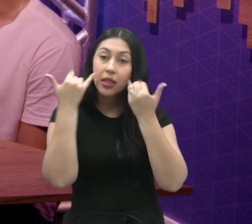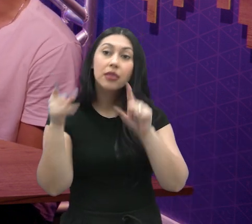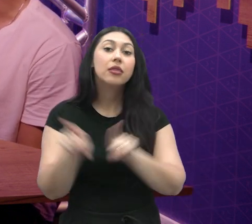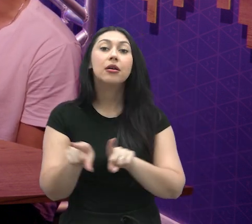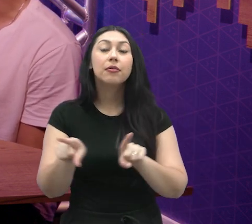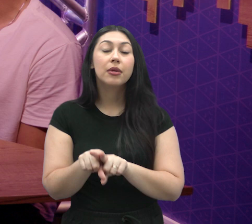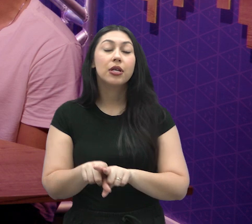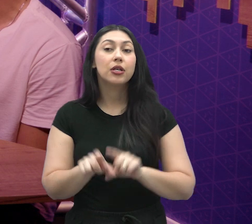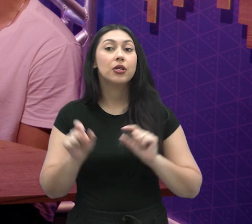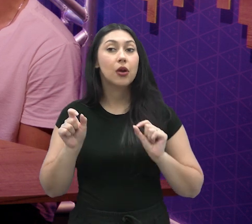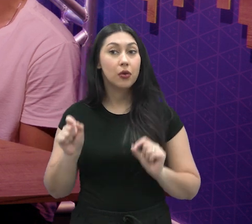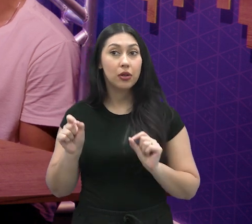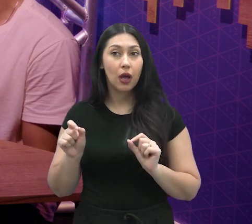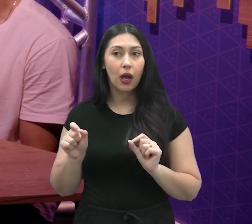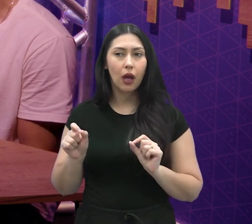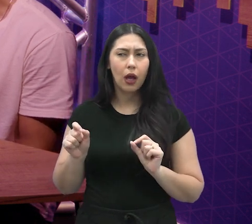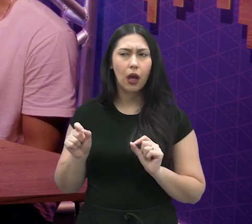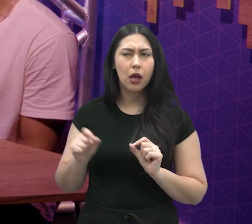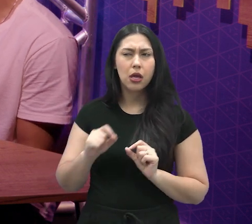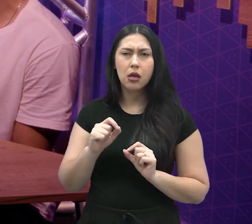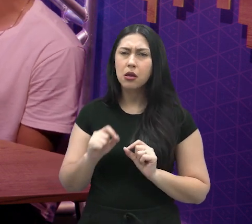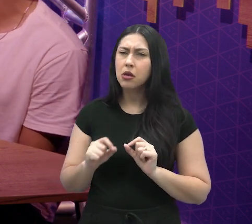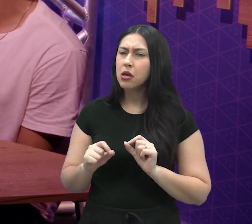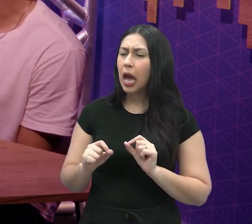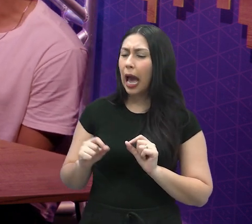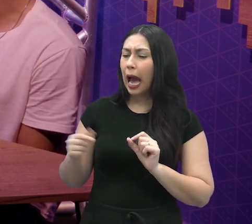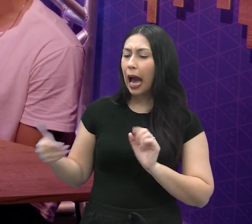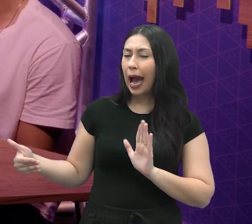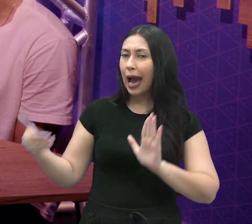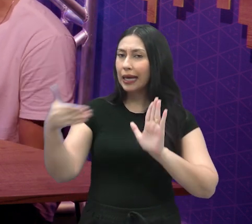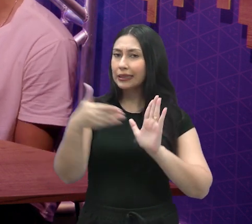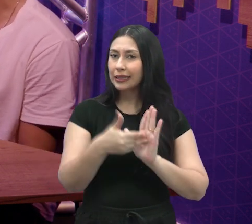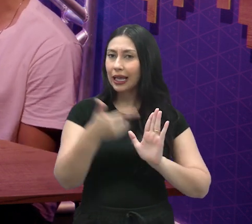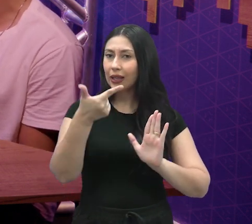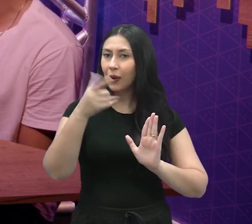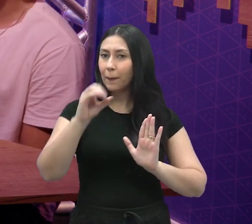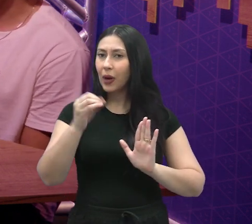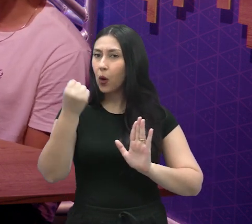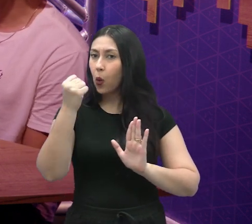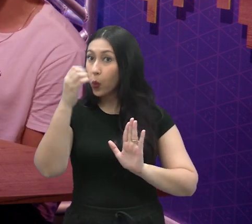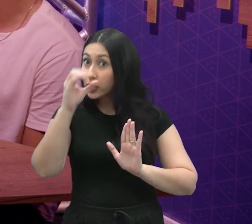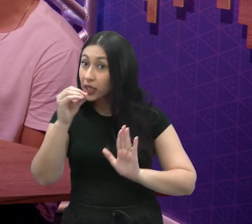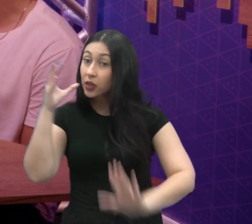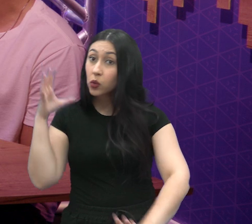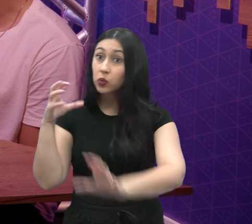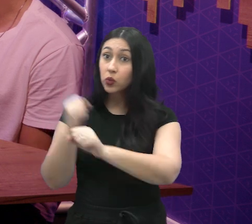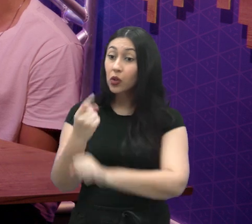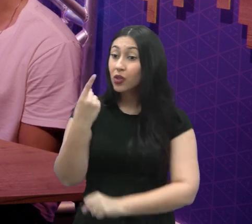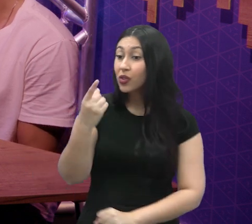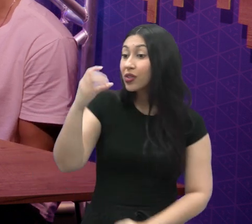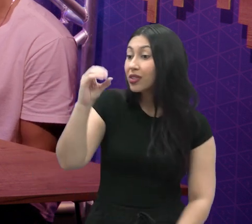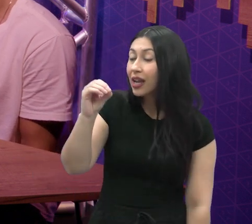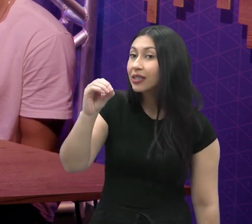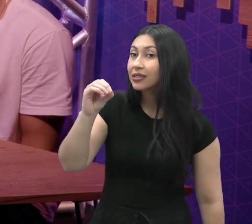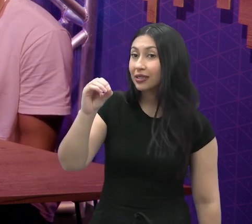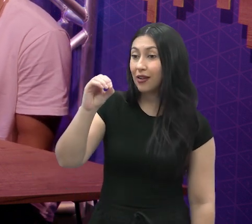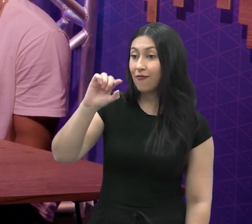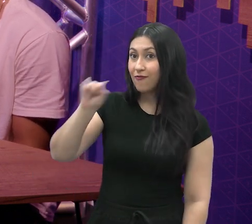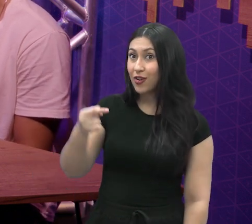é a previsão é que tenha 10 bilhões de pessoas no mundo até